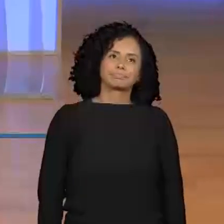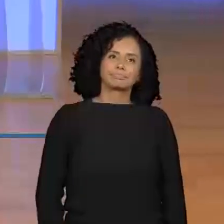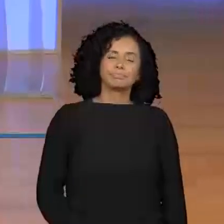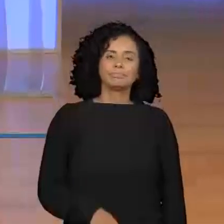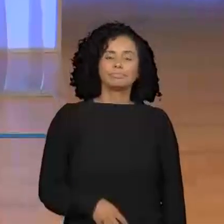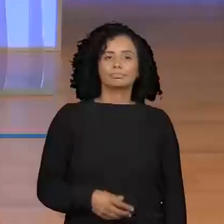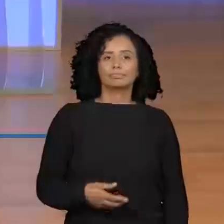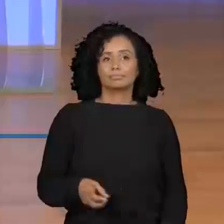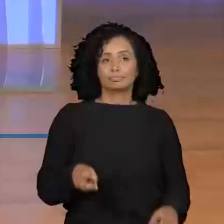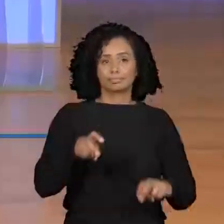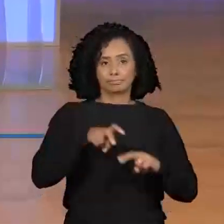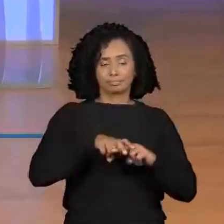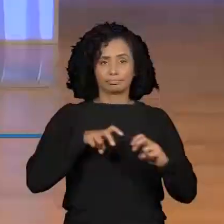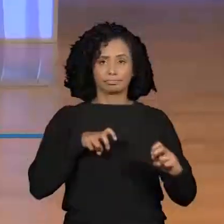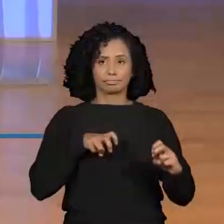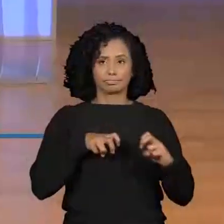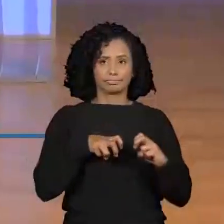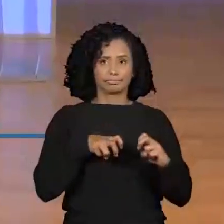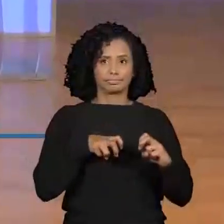para o outro.